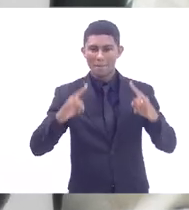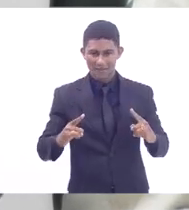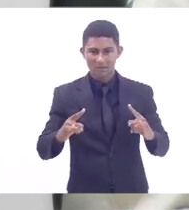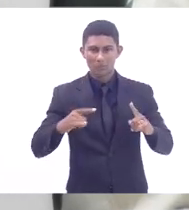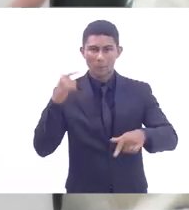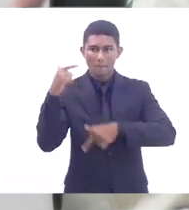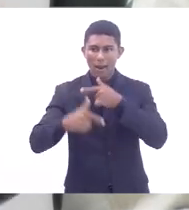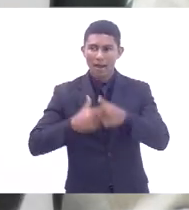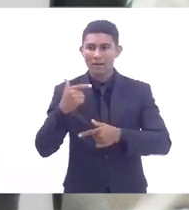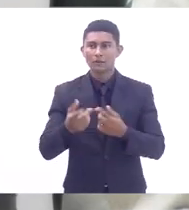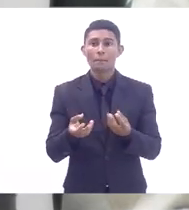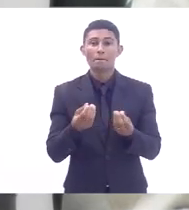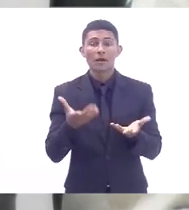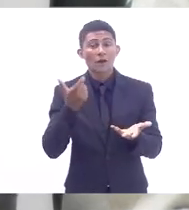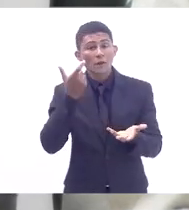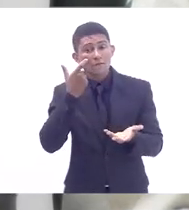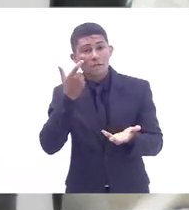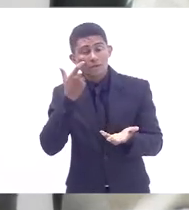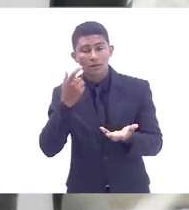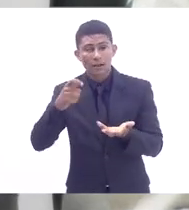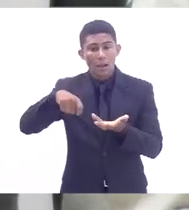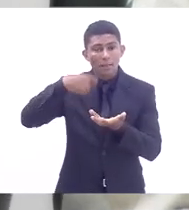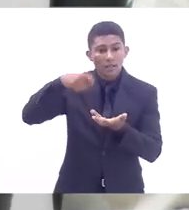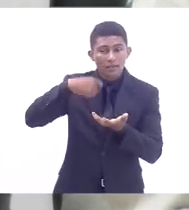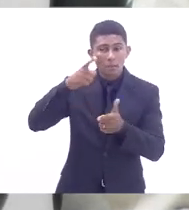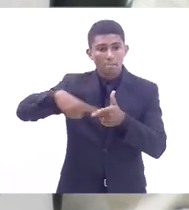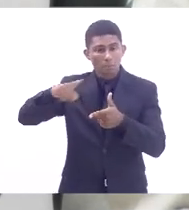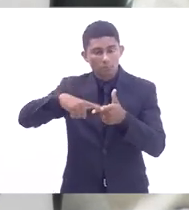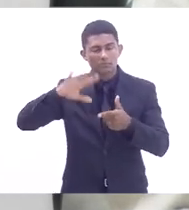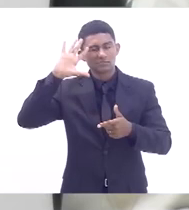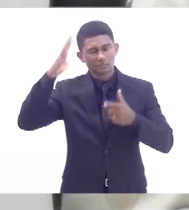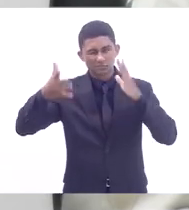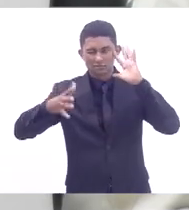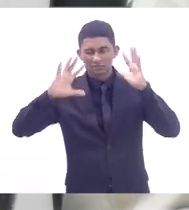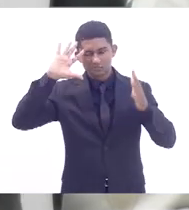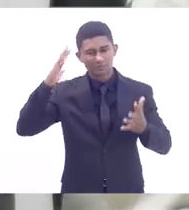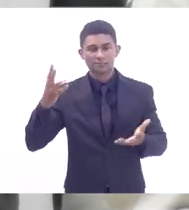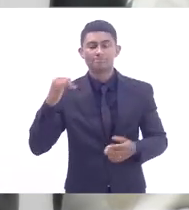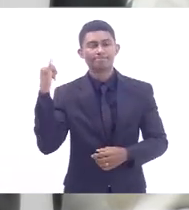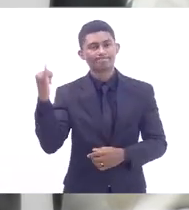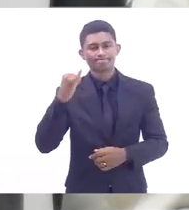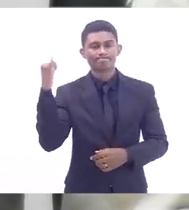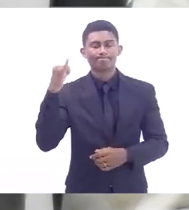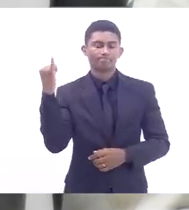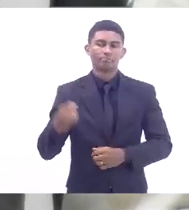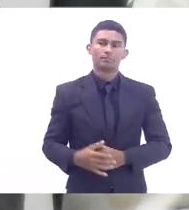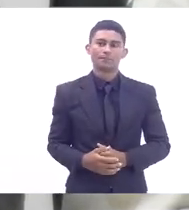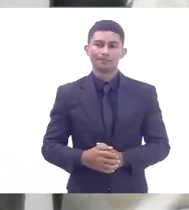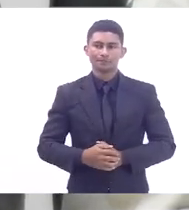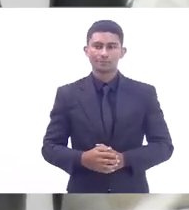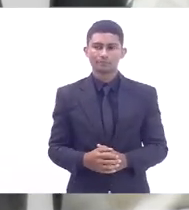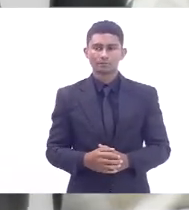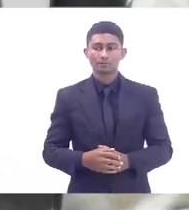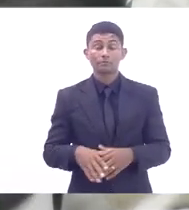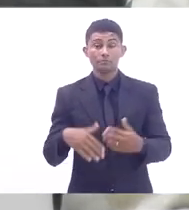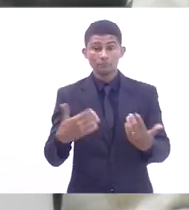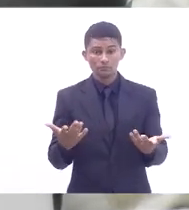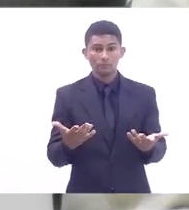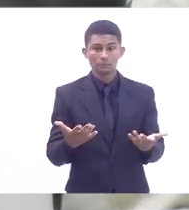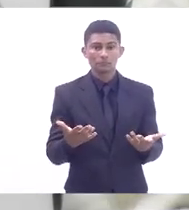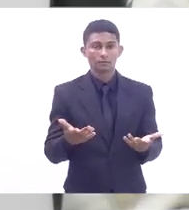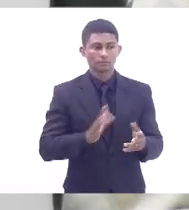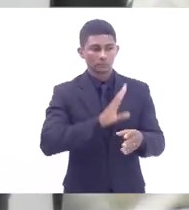a gente resolve esse problema da alimentação da nossa região que é muito importante e acabar Iva é fundamental para isso dentro do